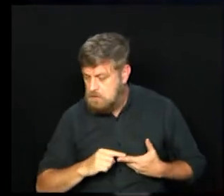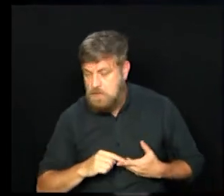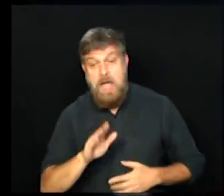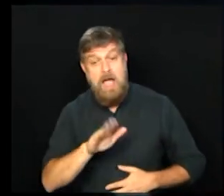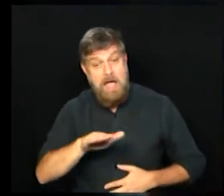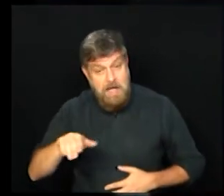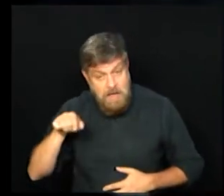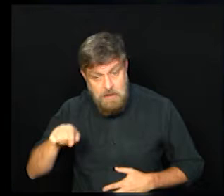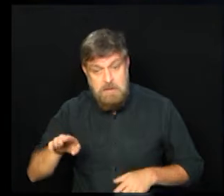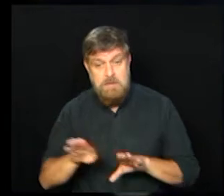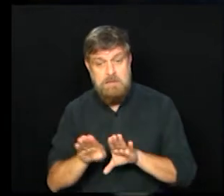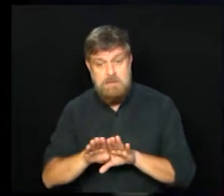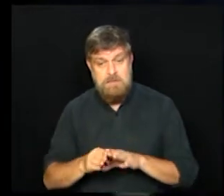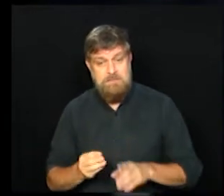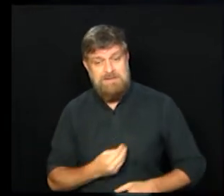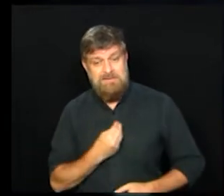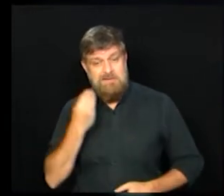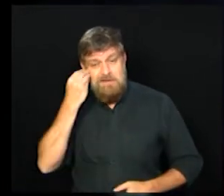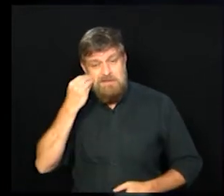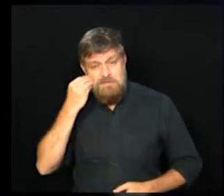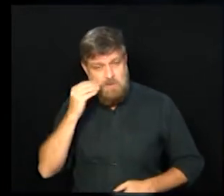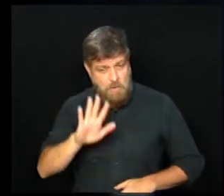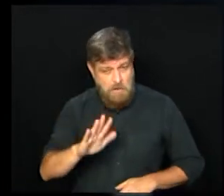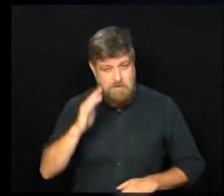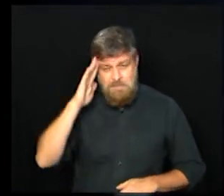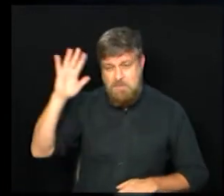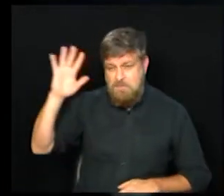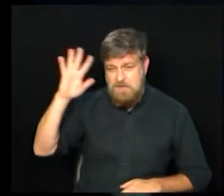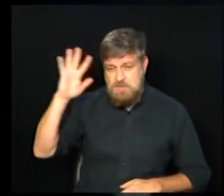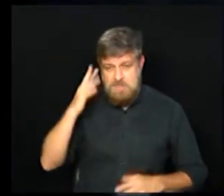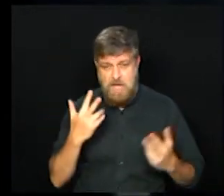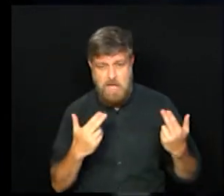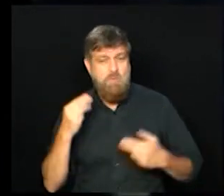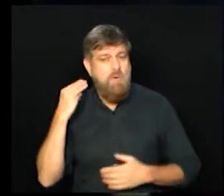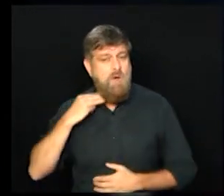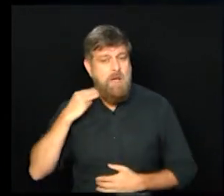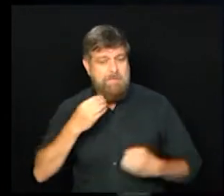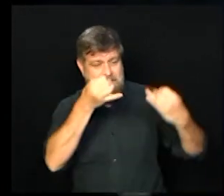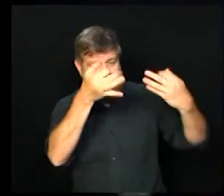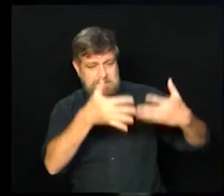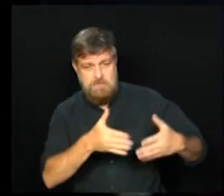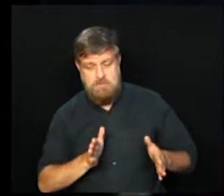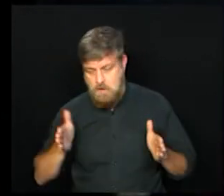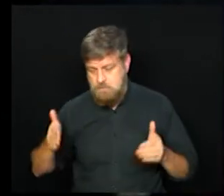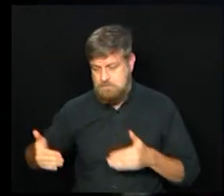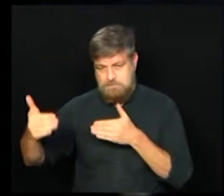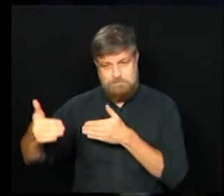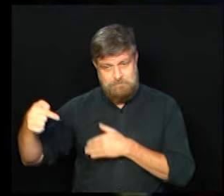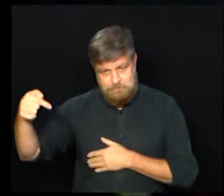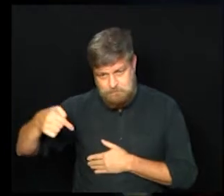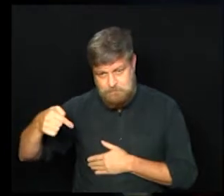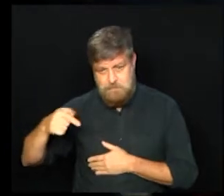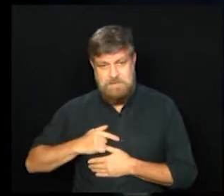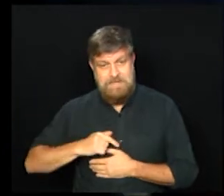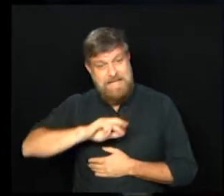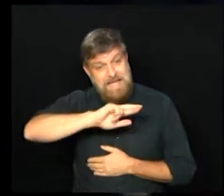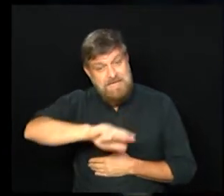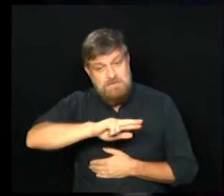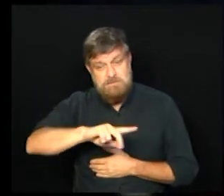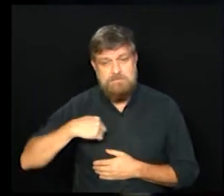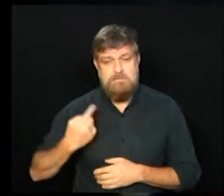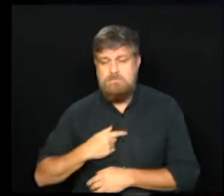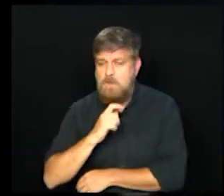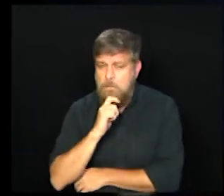porque uma coisa é a gente imaginar como a violência se dá, como a Mariana bem colocou, entre quatro paredes. Outra coisa é a gente ouvir